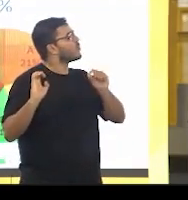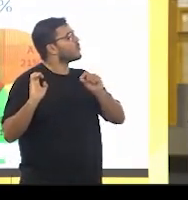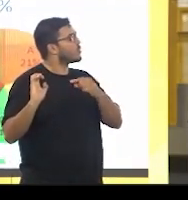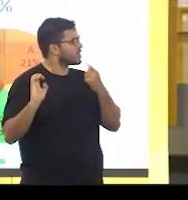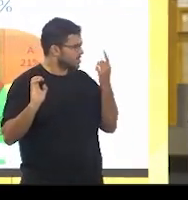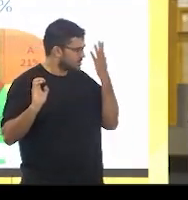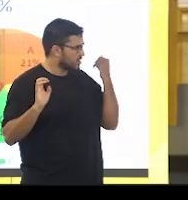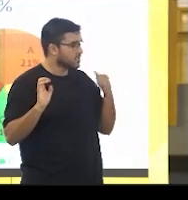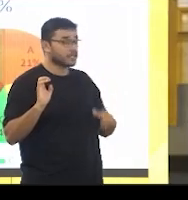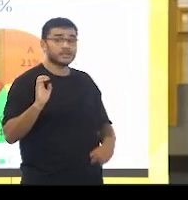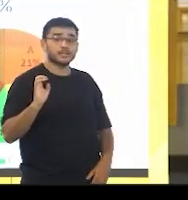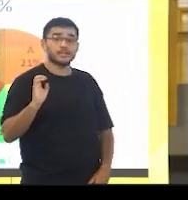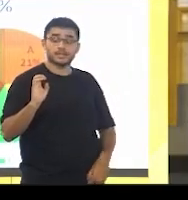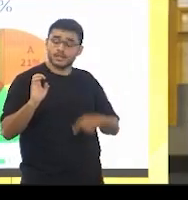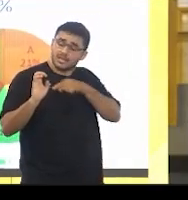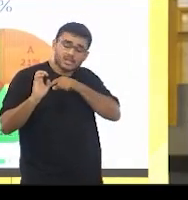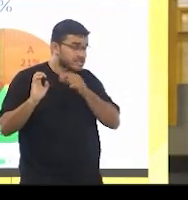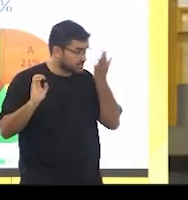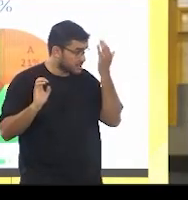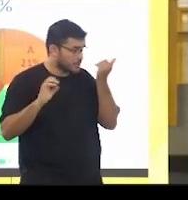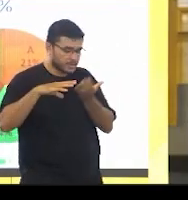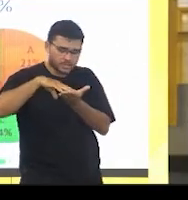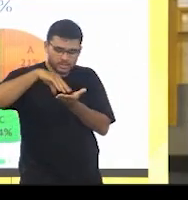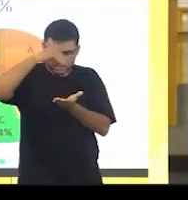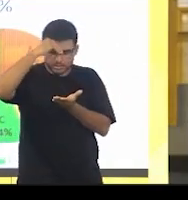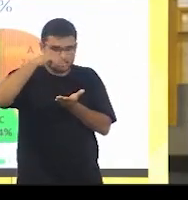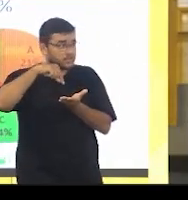arqué é o elemento